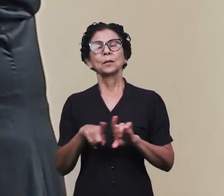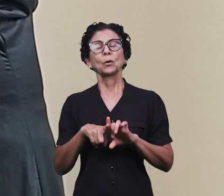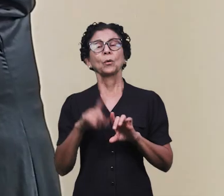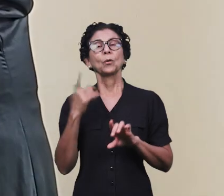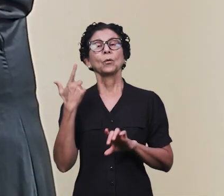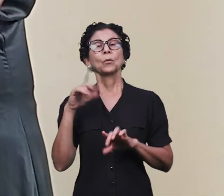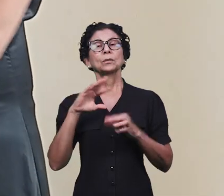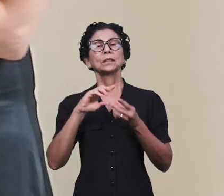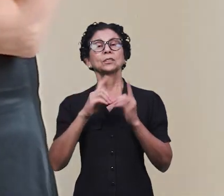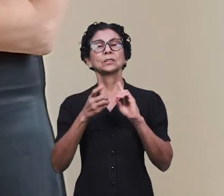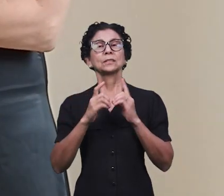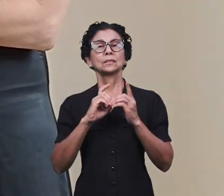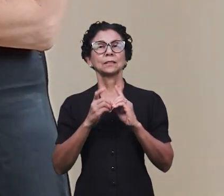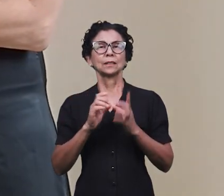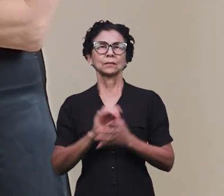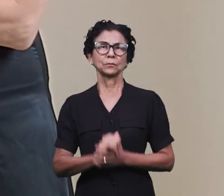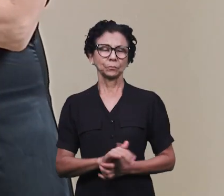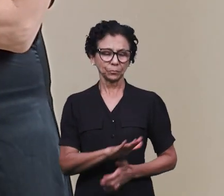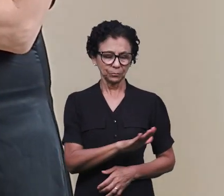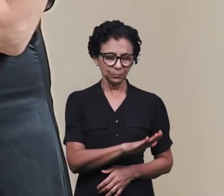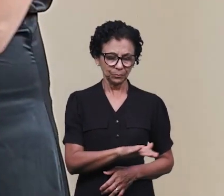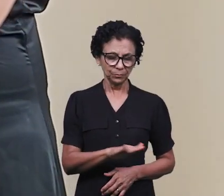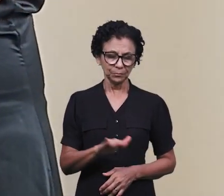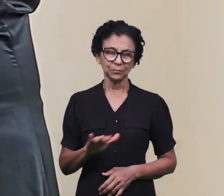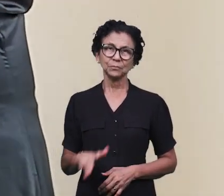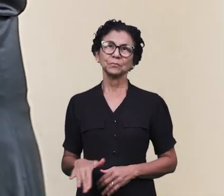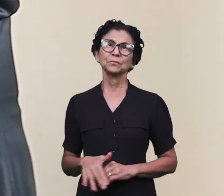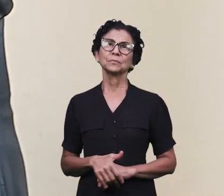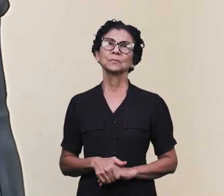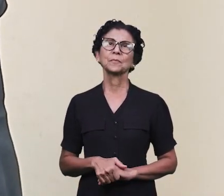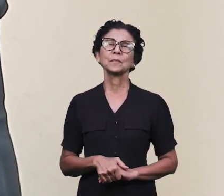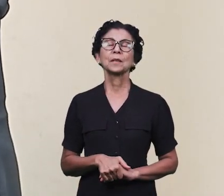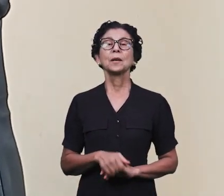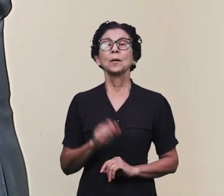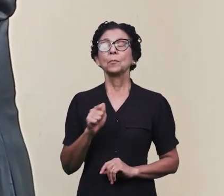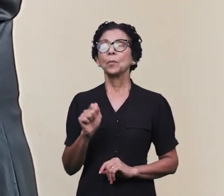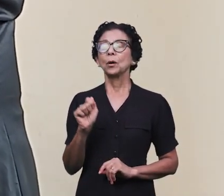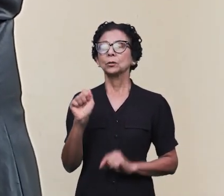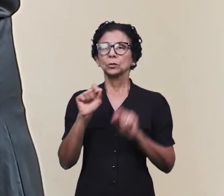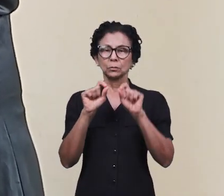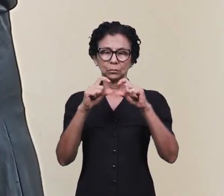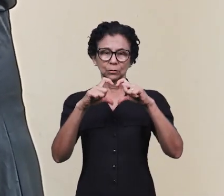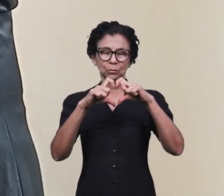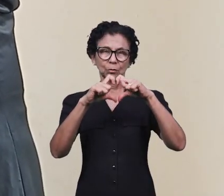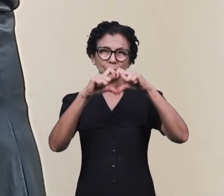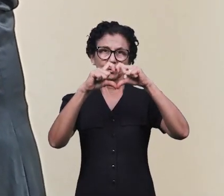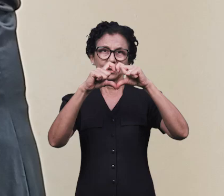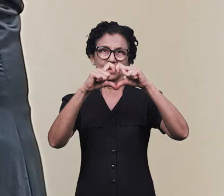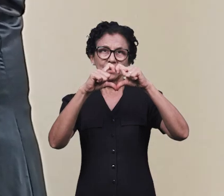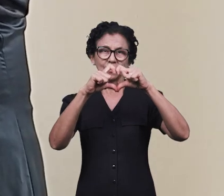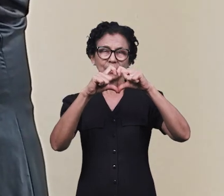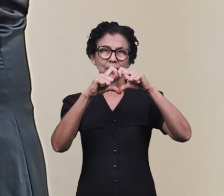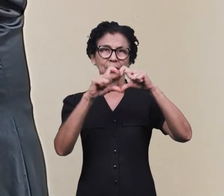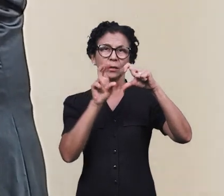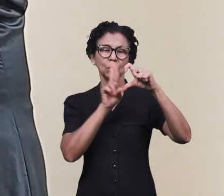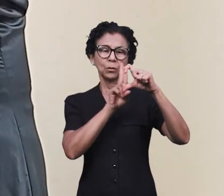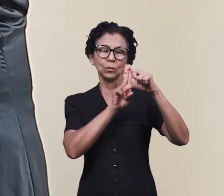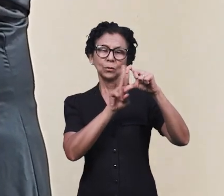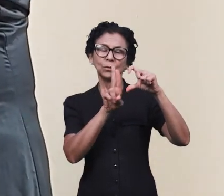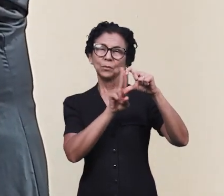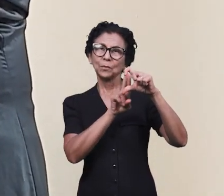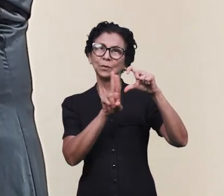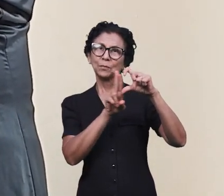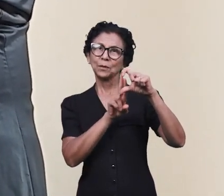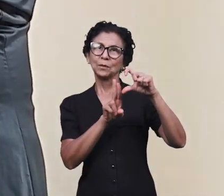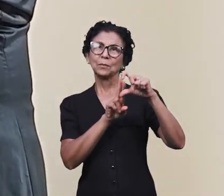didática. Para os intermediários que leem, nós podemos colocar o nome deles aqui. Então, a Ana Paula, vai estar